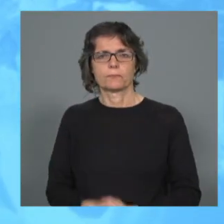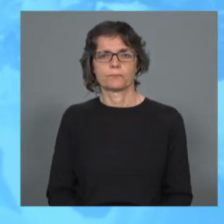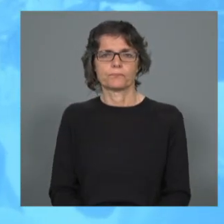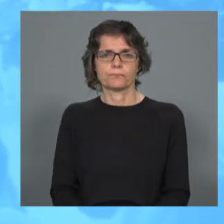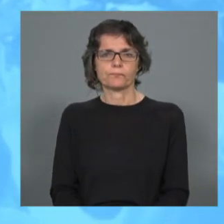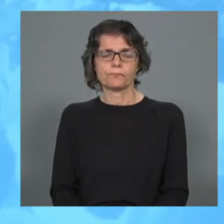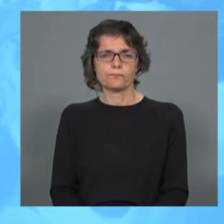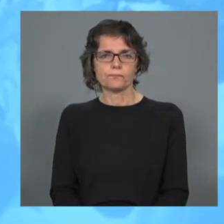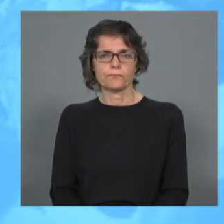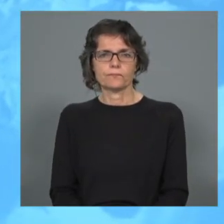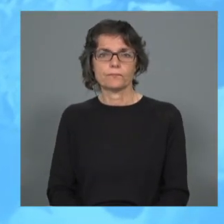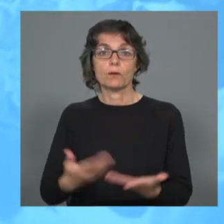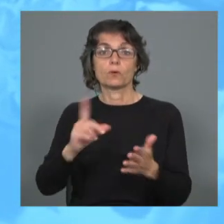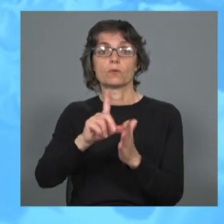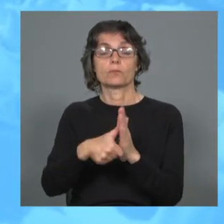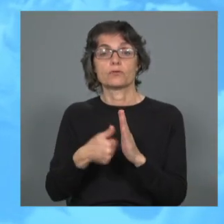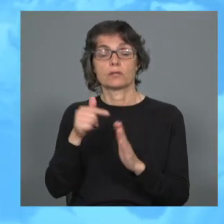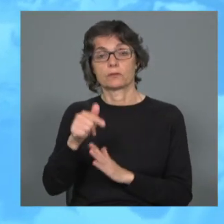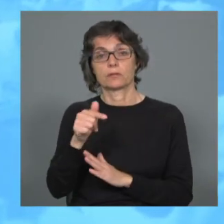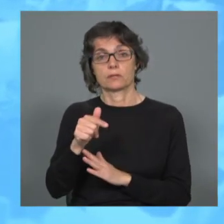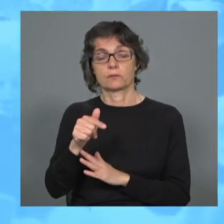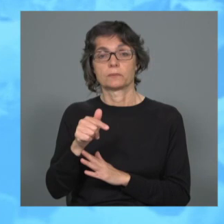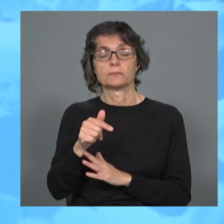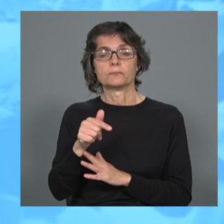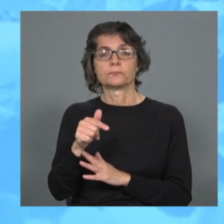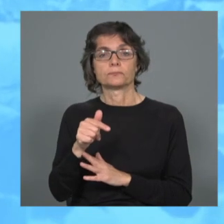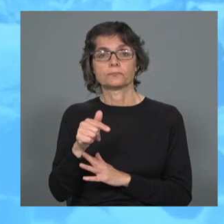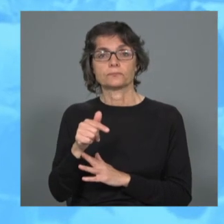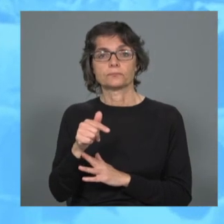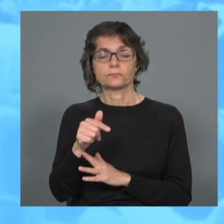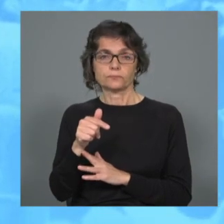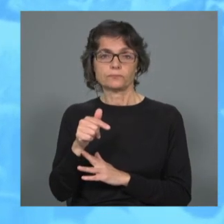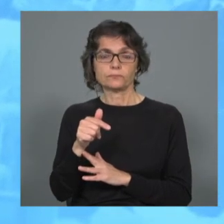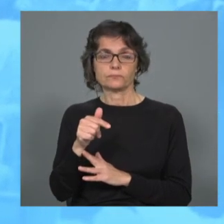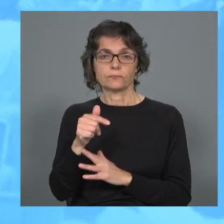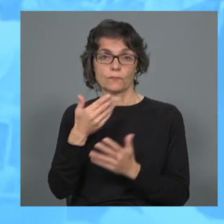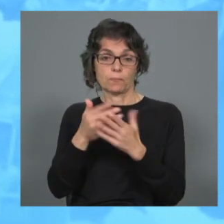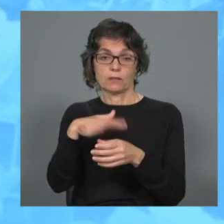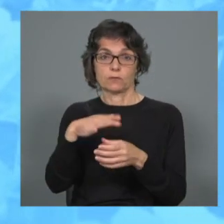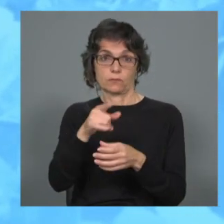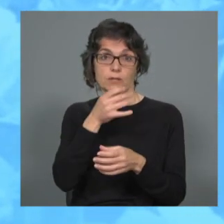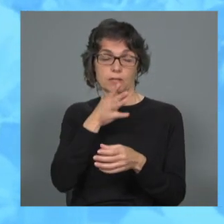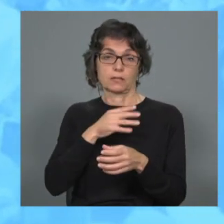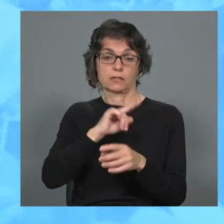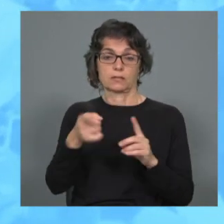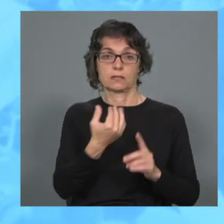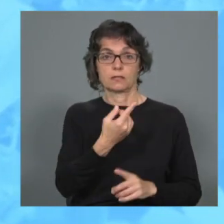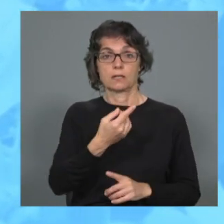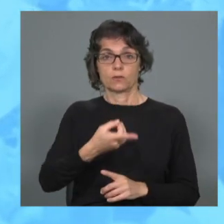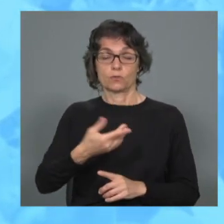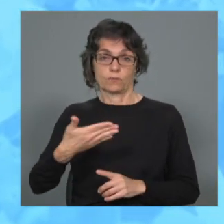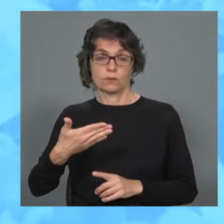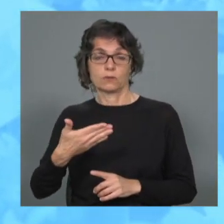projeto Ajuda de Bem, acredito que, e pelo contexto que falou também há pouco, quando nasceu em 91, no contexto